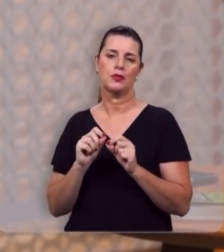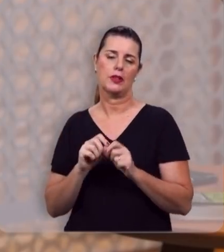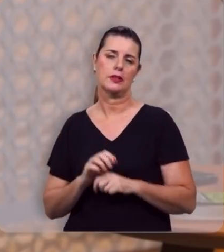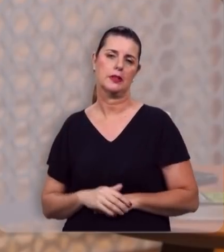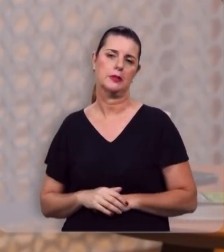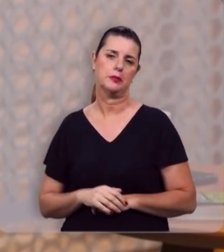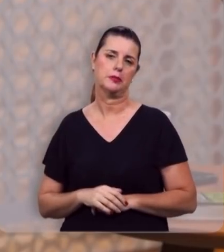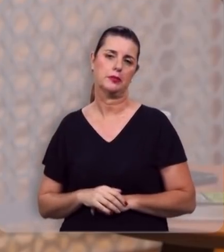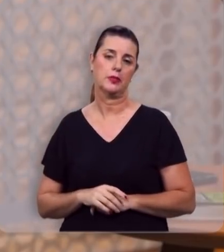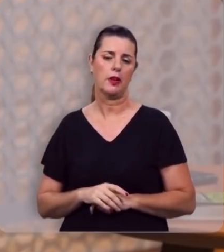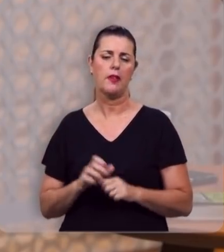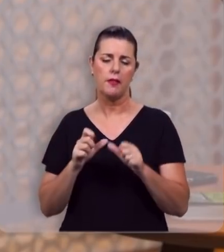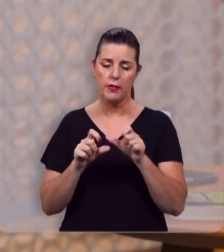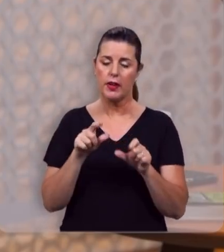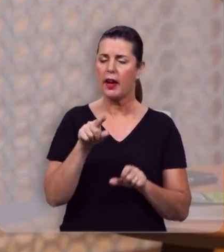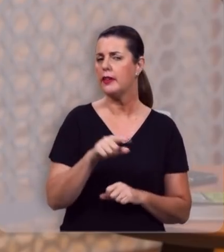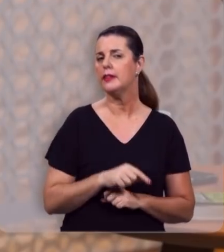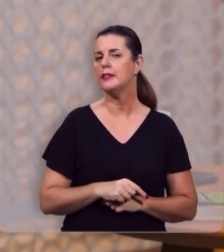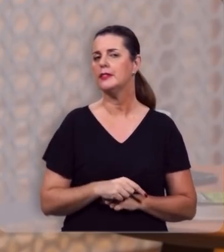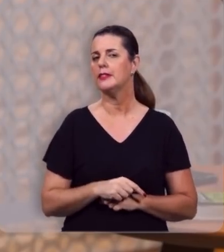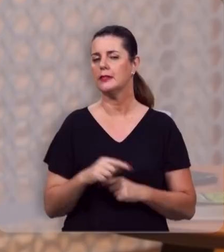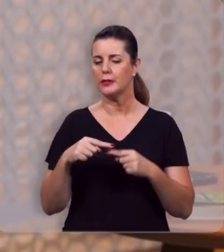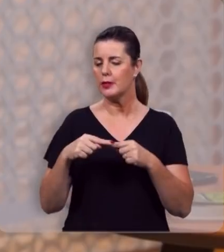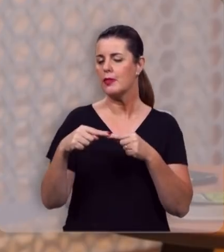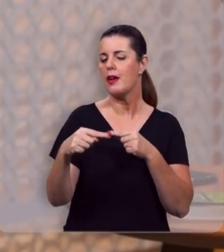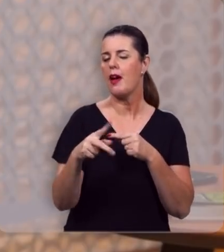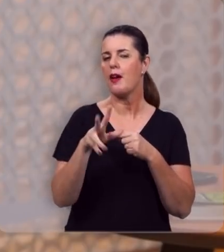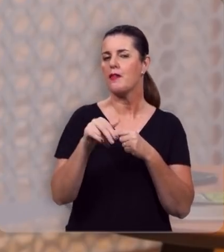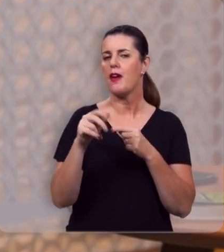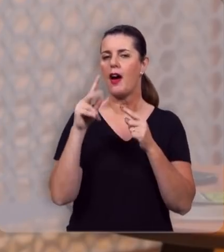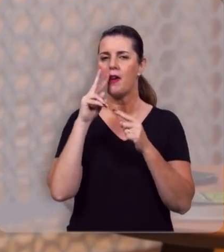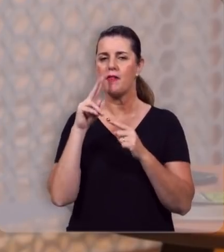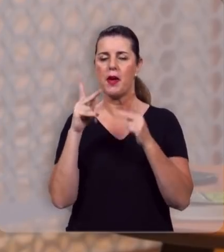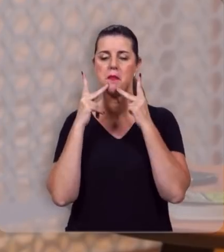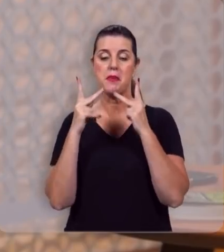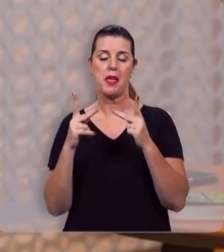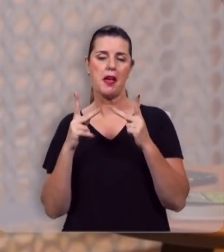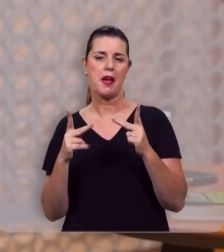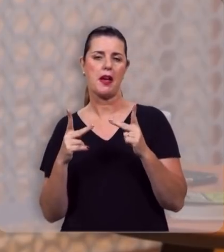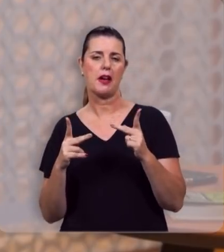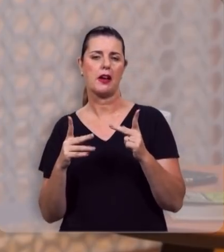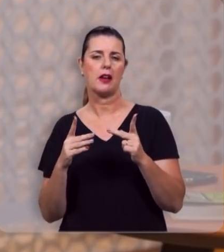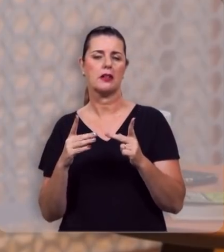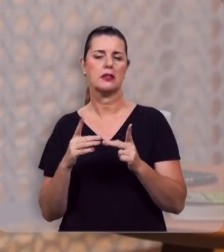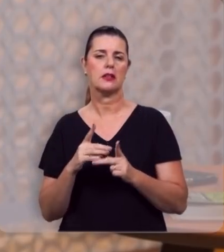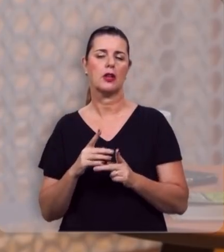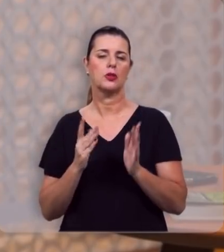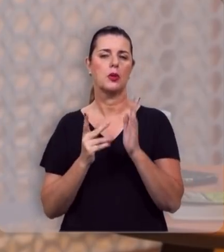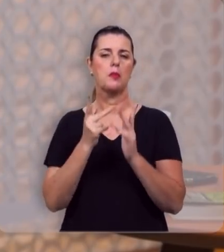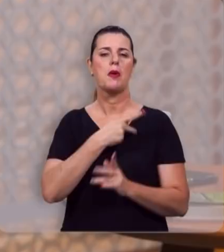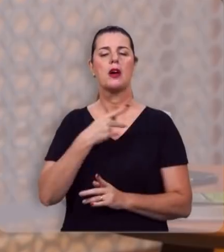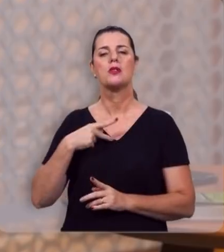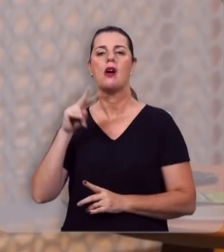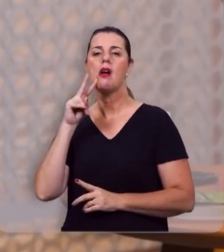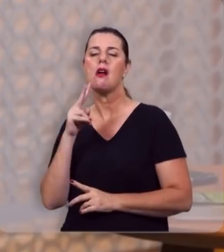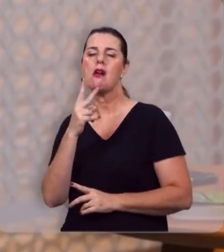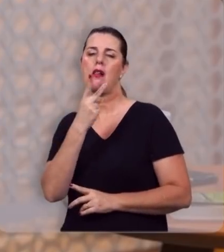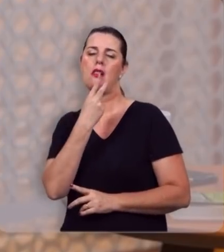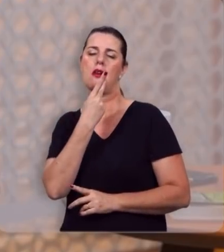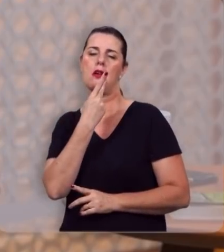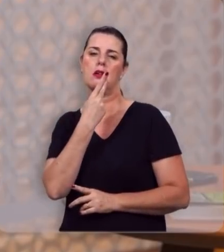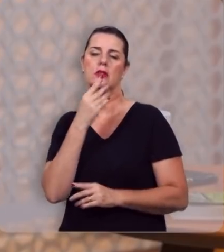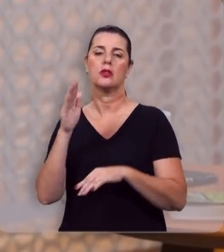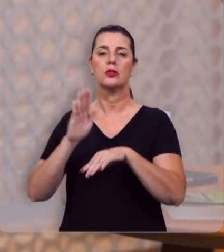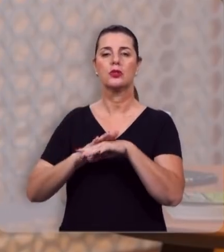fazer. Não sai daí não. Daqui a pouquinho você vai ouvir essa mensagem valorosa por meio do pastor Hernandes Dias